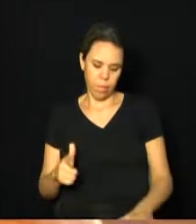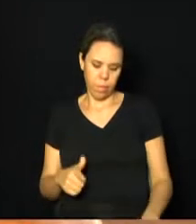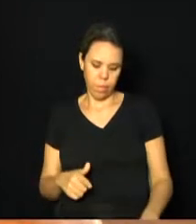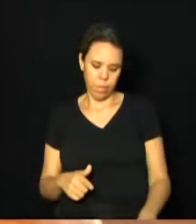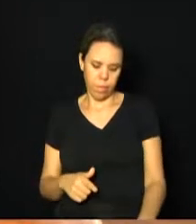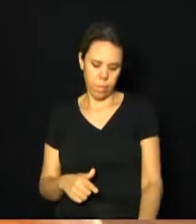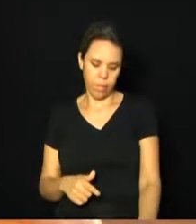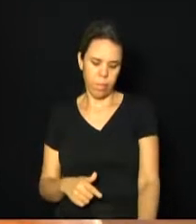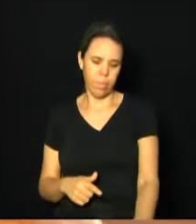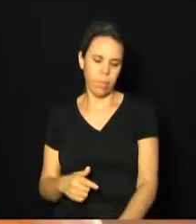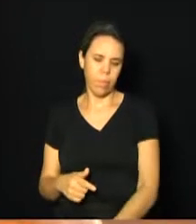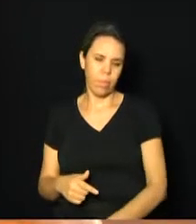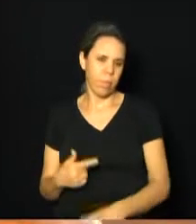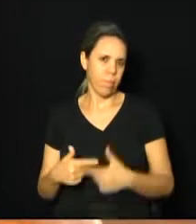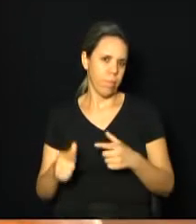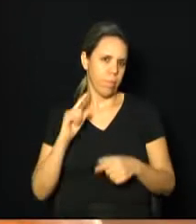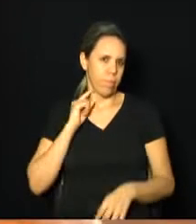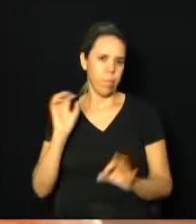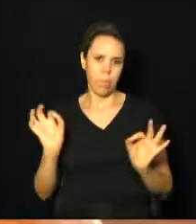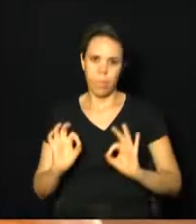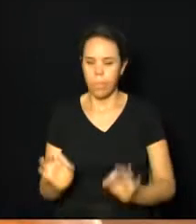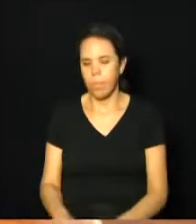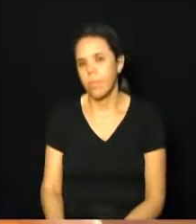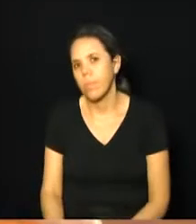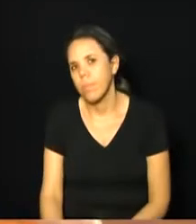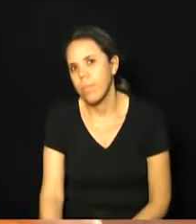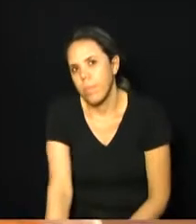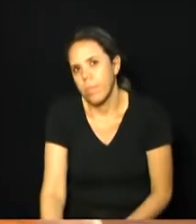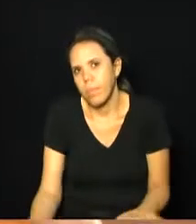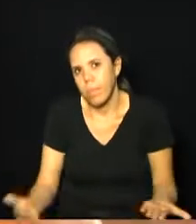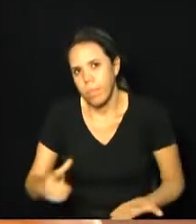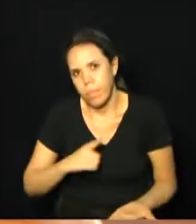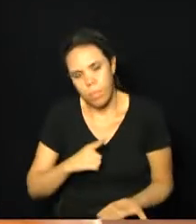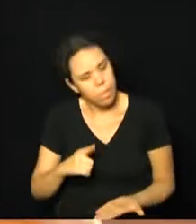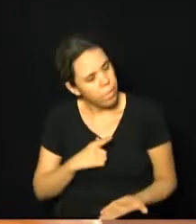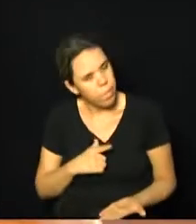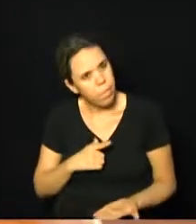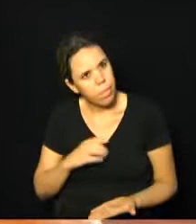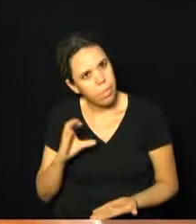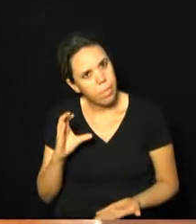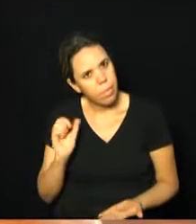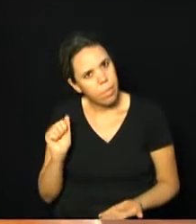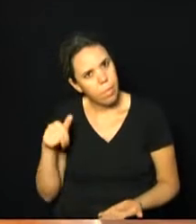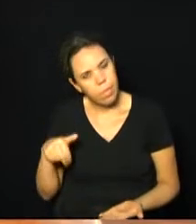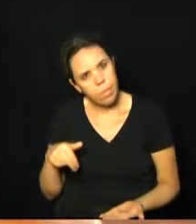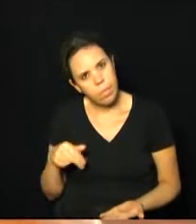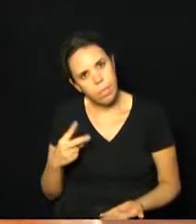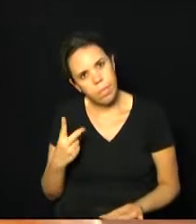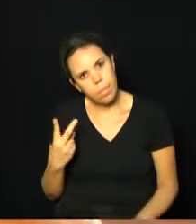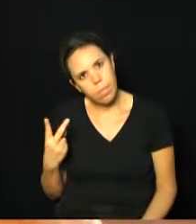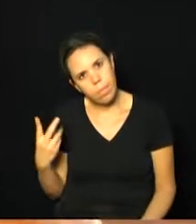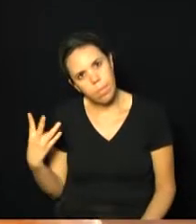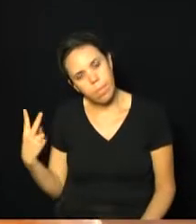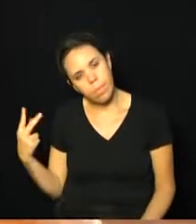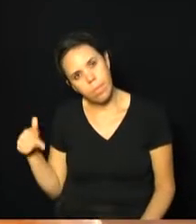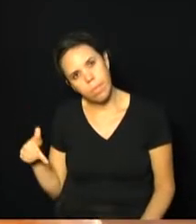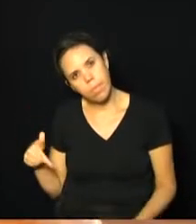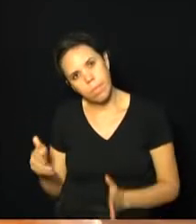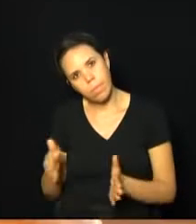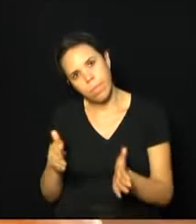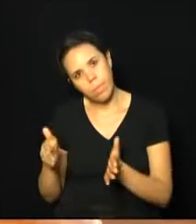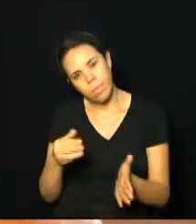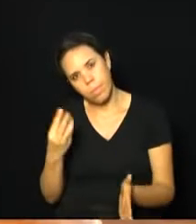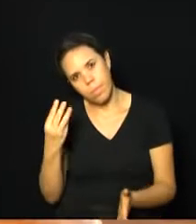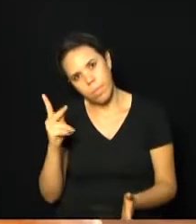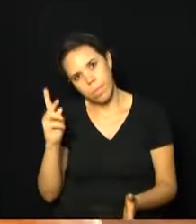nenhum problema de lixo lá, nada. Inclusive hoje eu tive na CAN 127, na Isabel Fragoso Ferrão, né, que tem mais ou menos uns